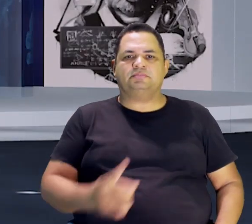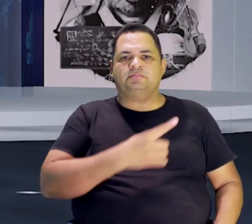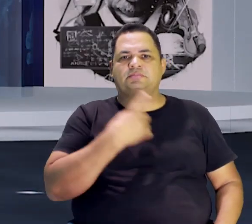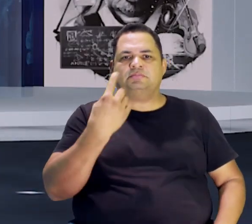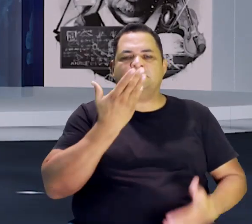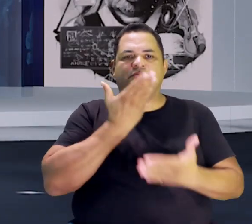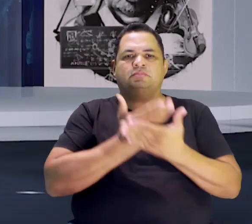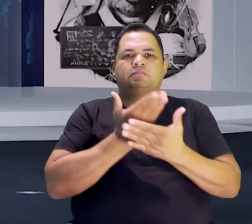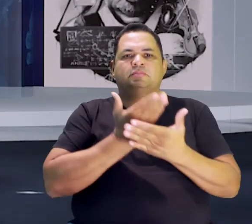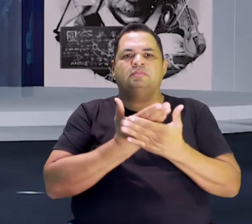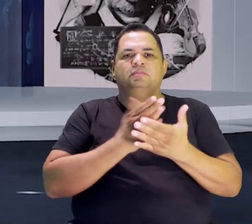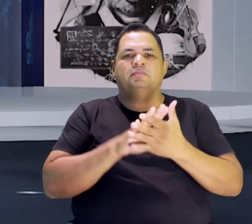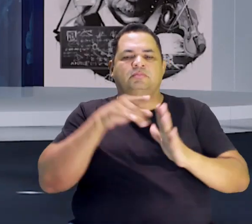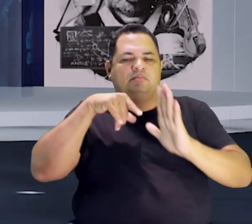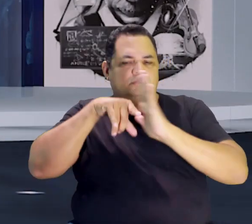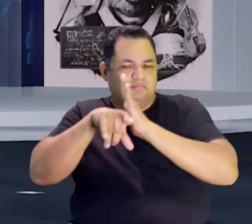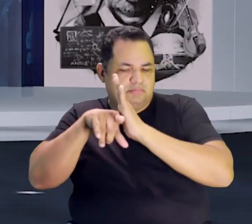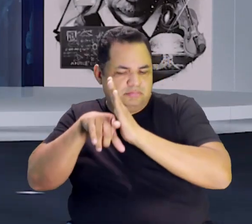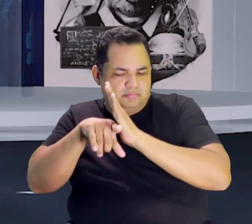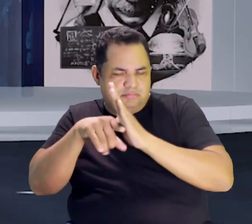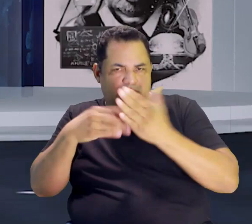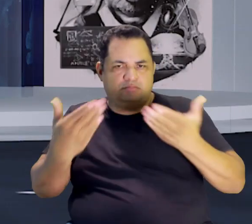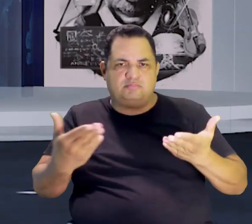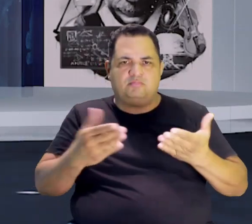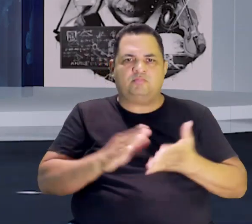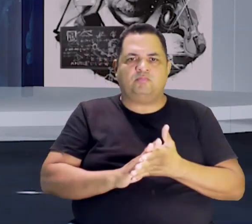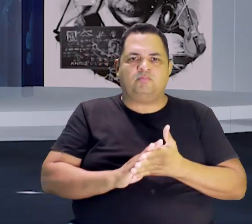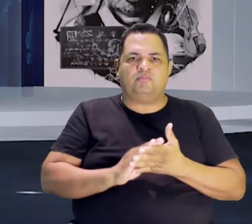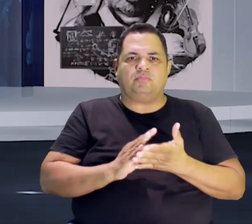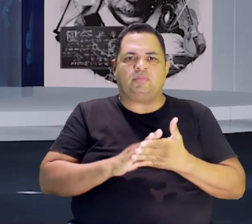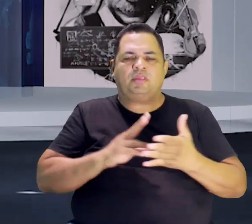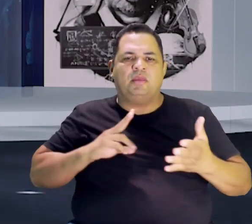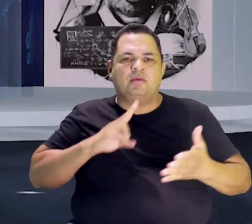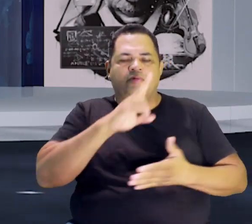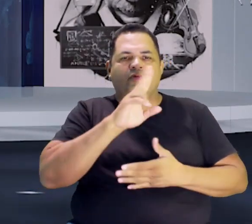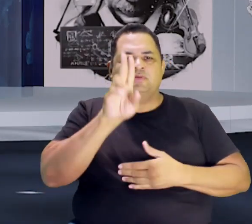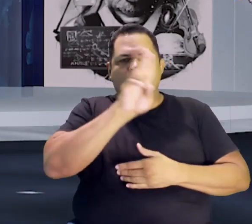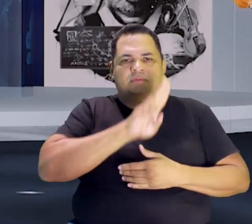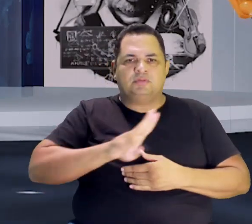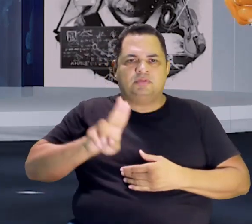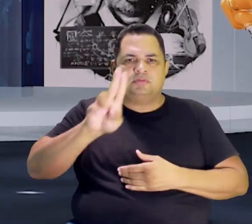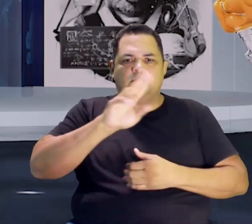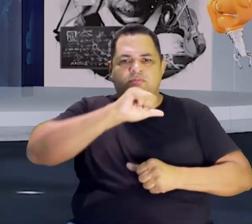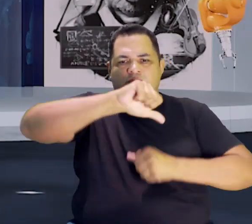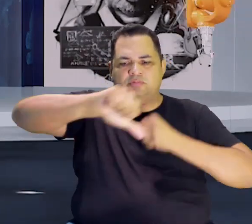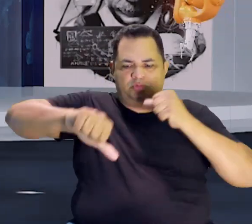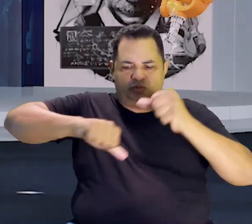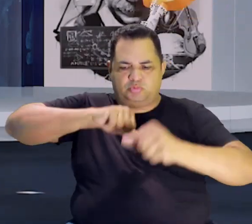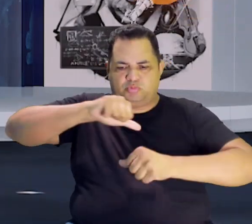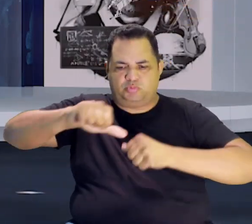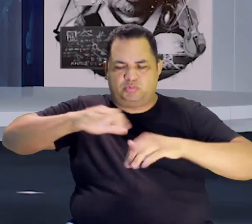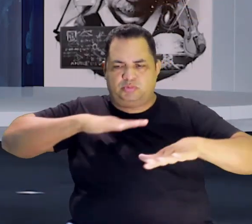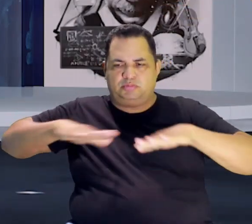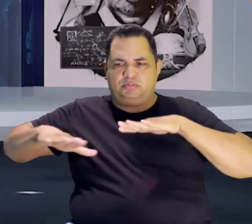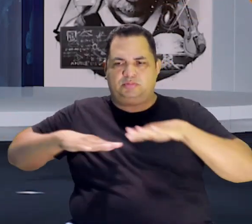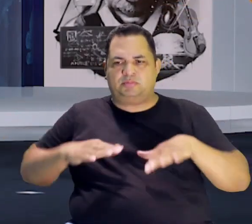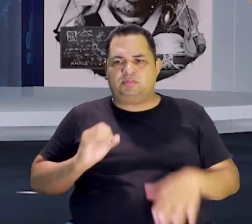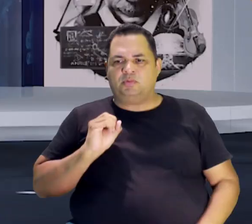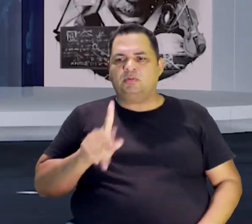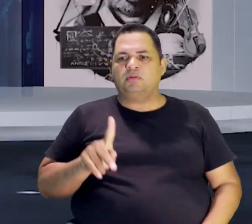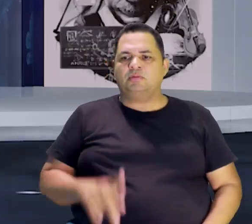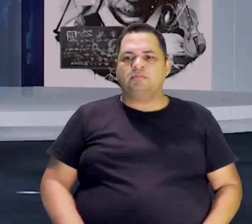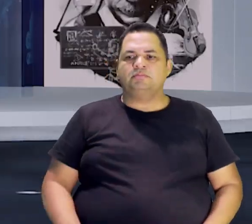estar estudando e analisando, essa questão da força aplicada e modificando o estado de movimento,